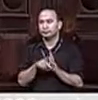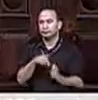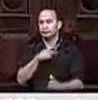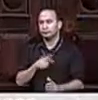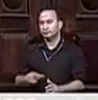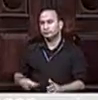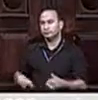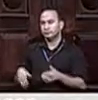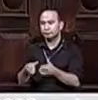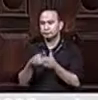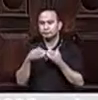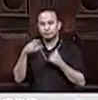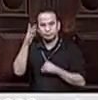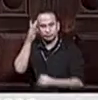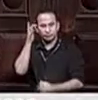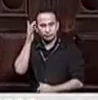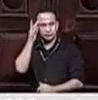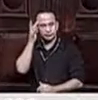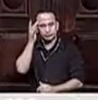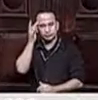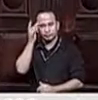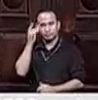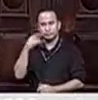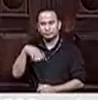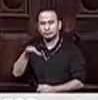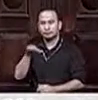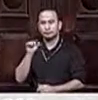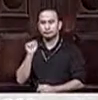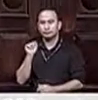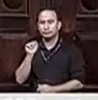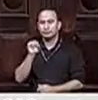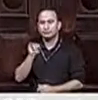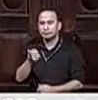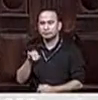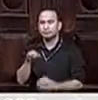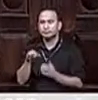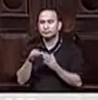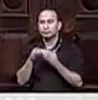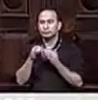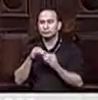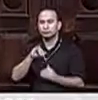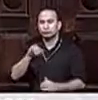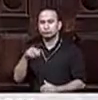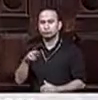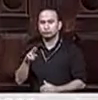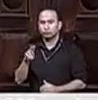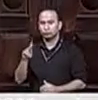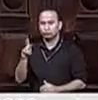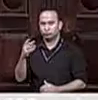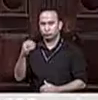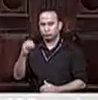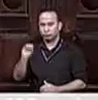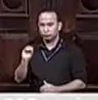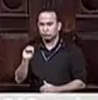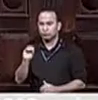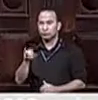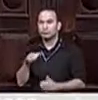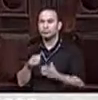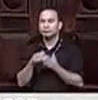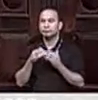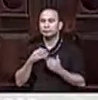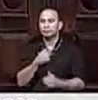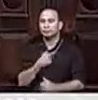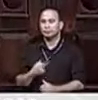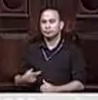ele convoca uma extraordinária. Se pedir em julho, ele convoca uma extraordinária pedindo ao presidente,